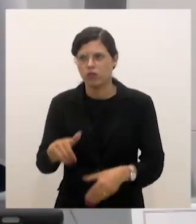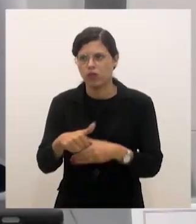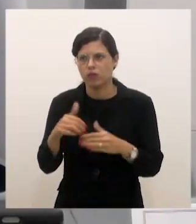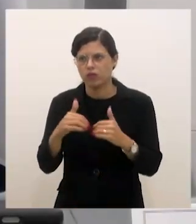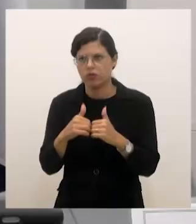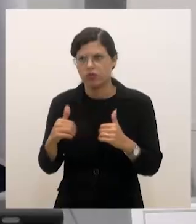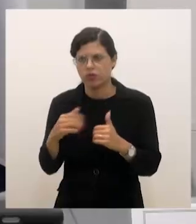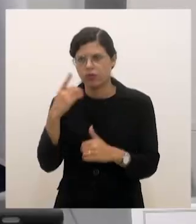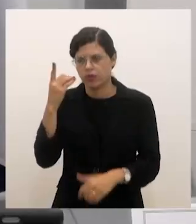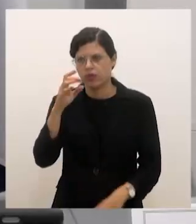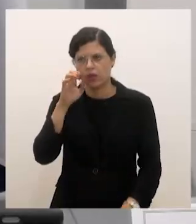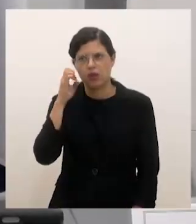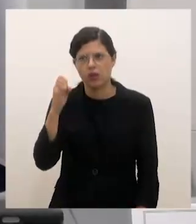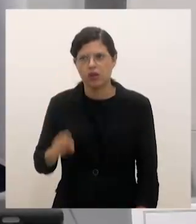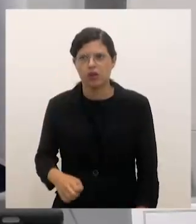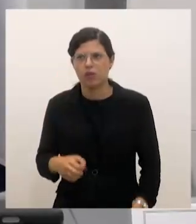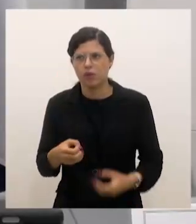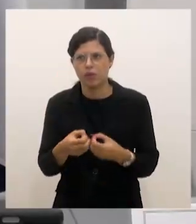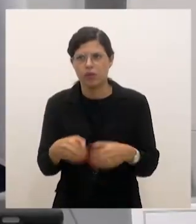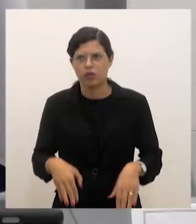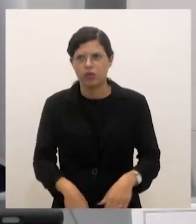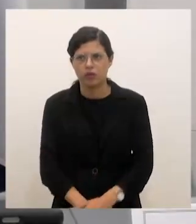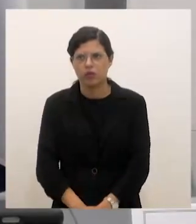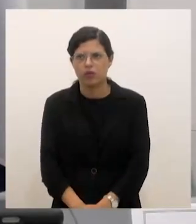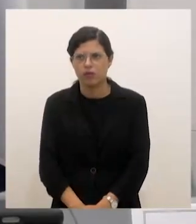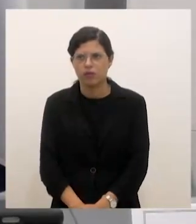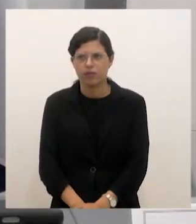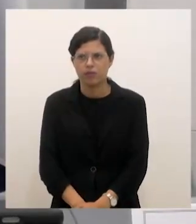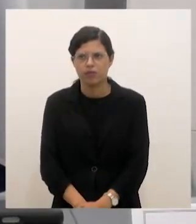deputada Élica, pela prejudicabilidade.